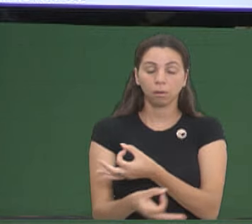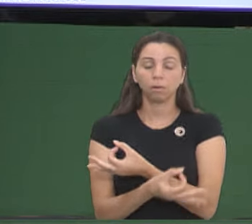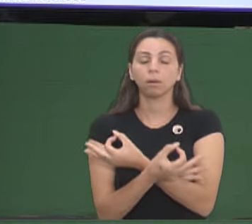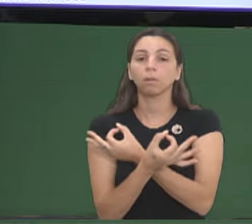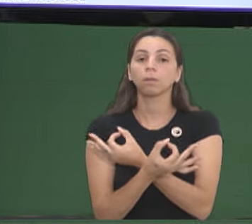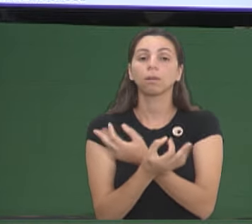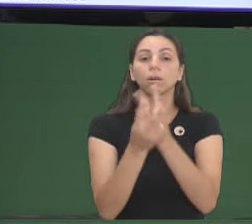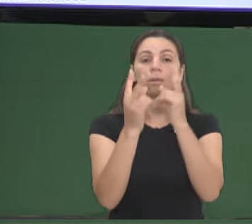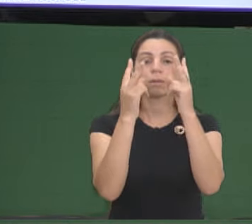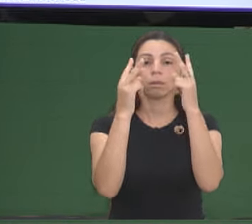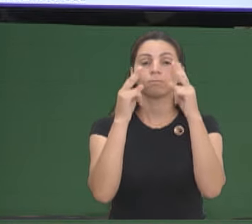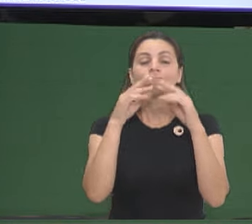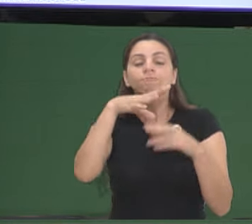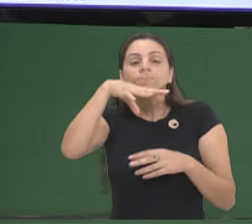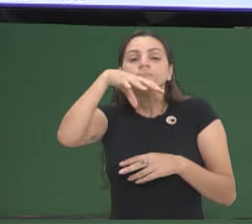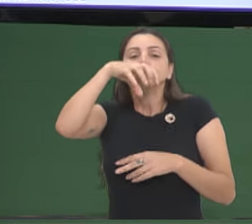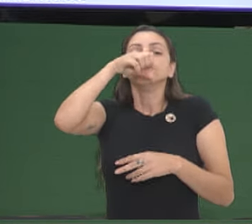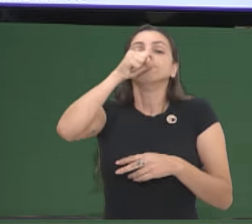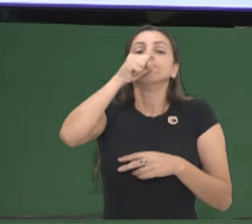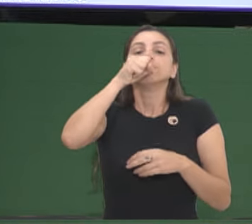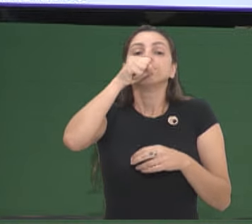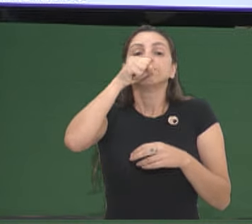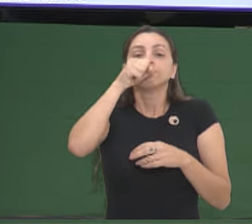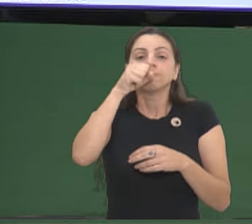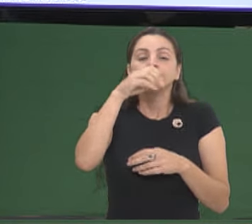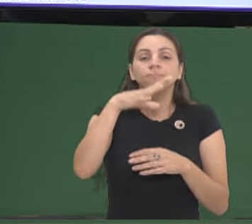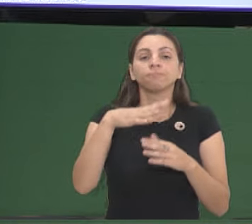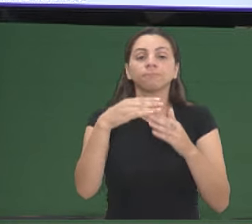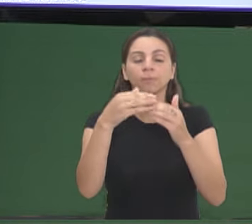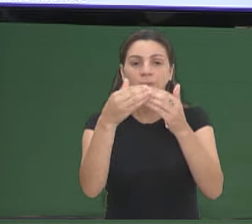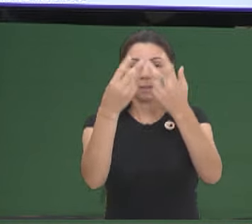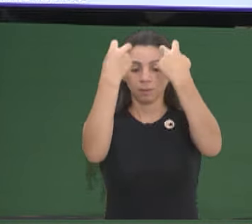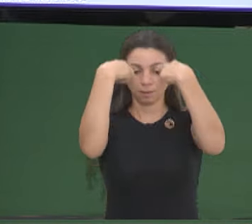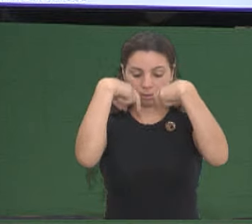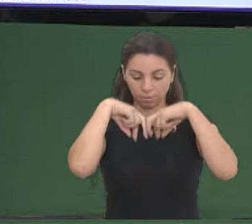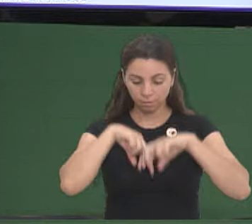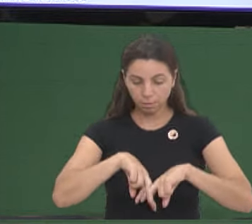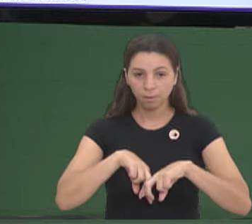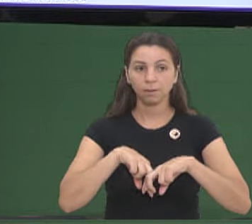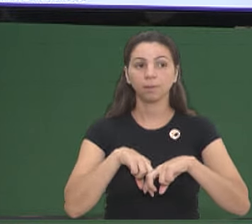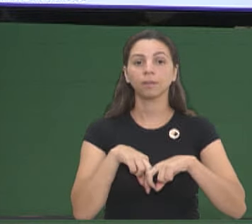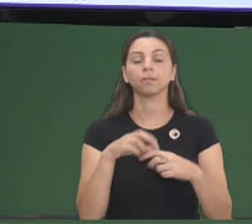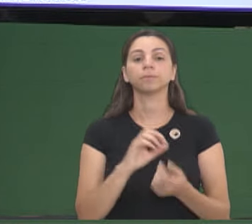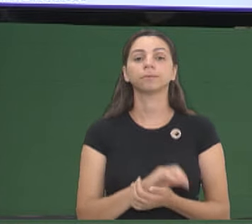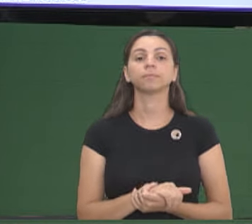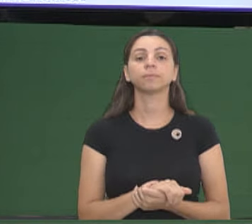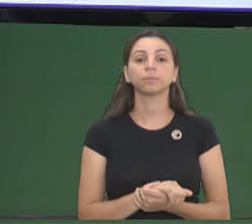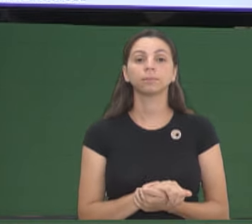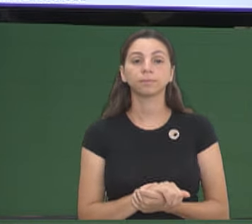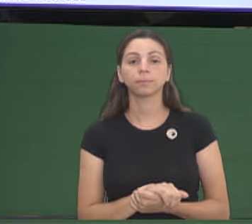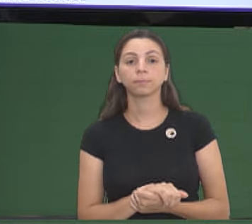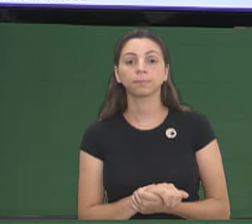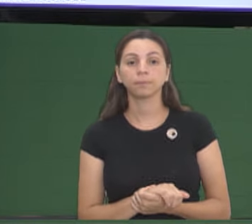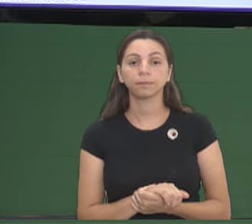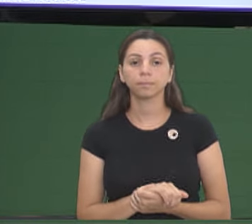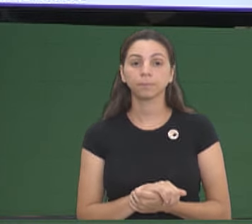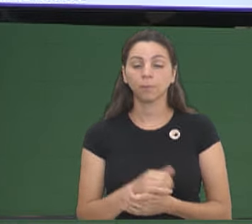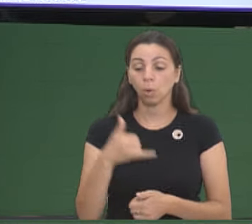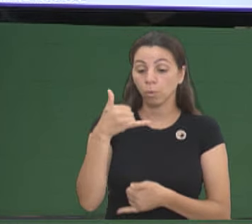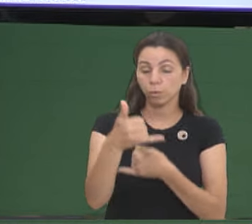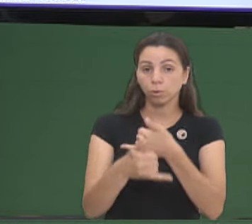gente respira, né? Então, o alongamento, o relaxamento fazem parte dessa categoria, dessa classificação. Os jogos